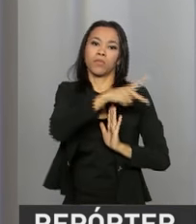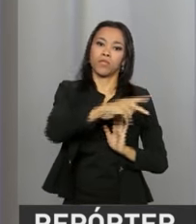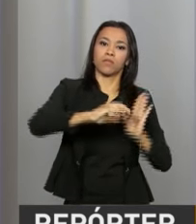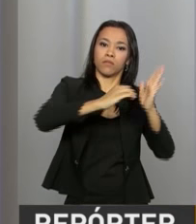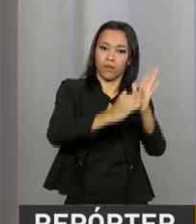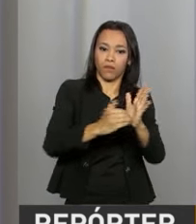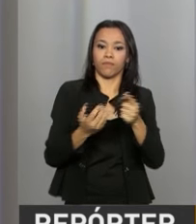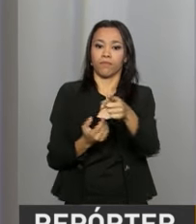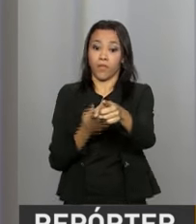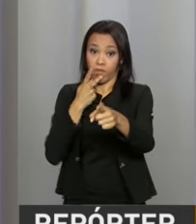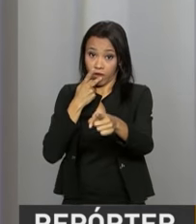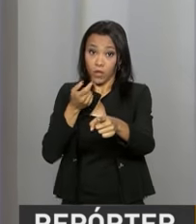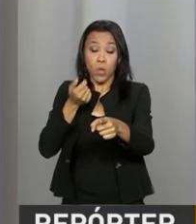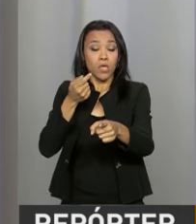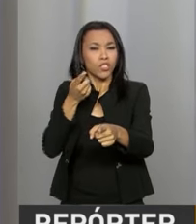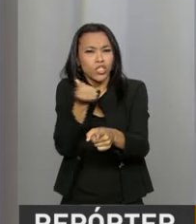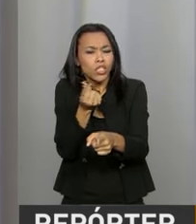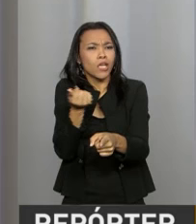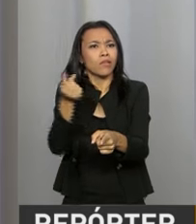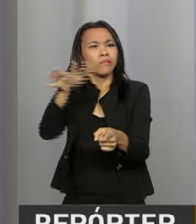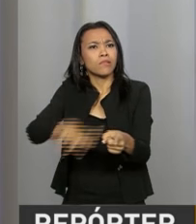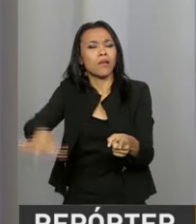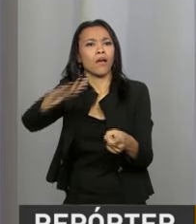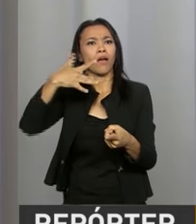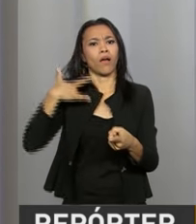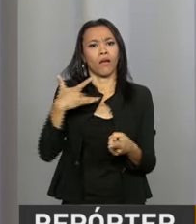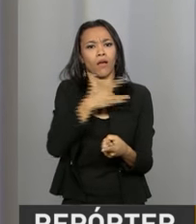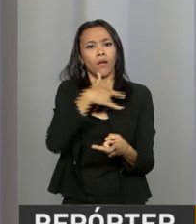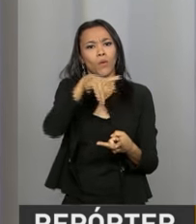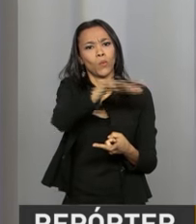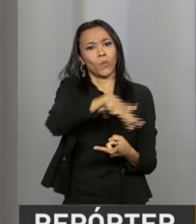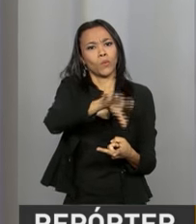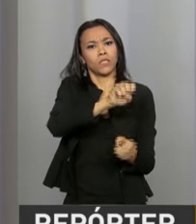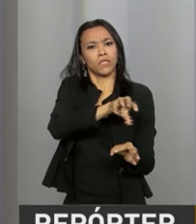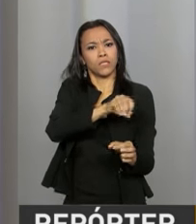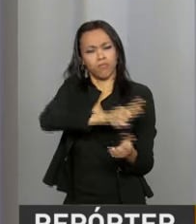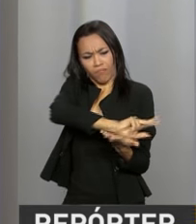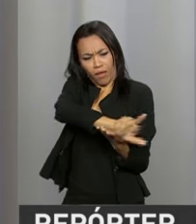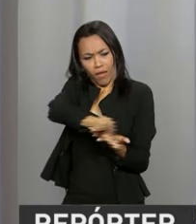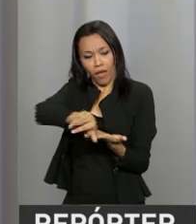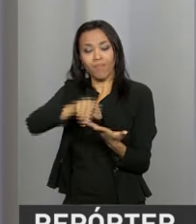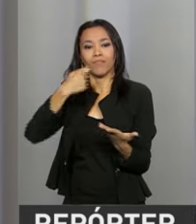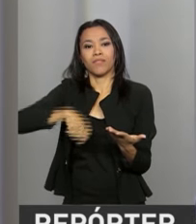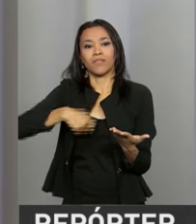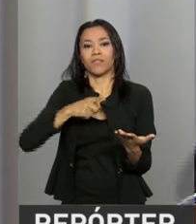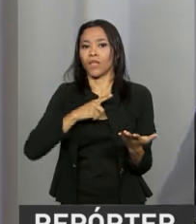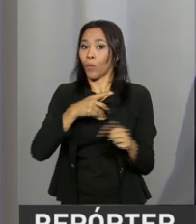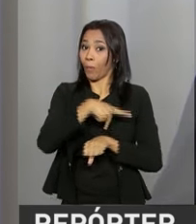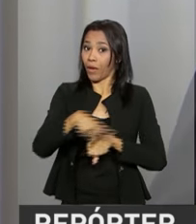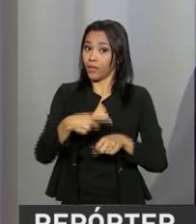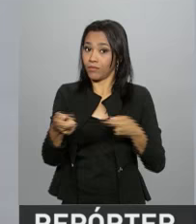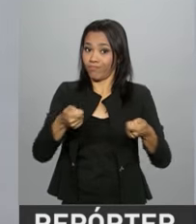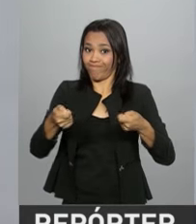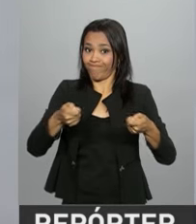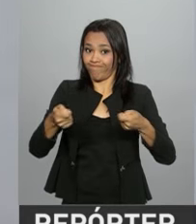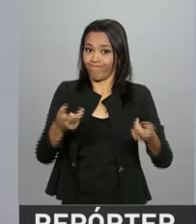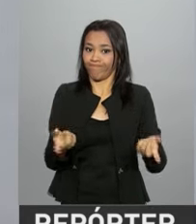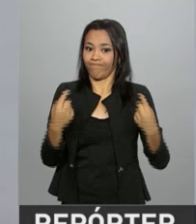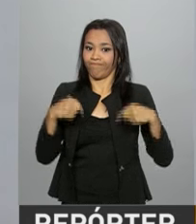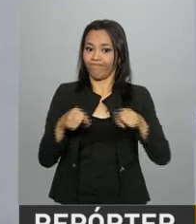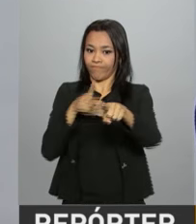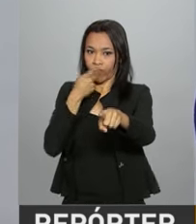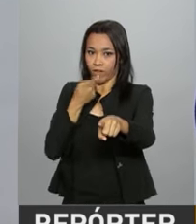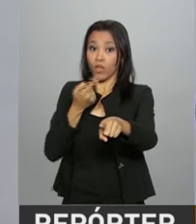dinheiro para saúde, educação, para tantos investimentos, a gente precisa ter um país equilibrado. Nós